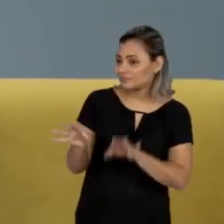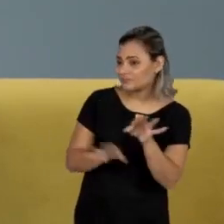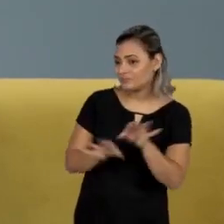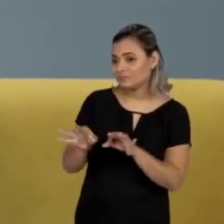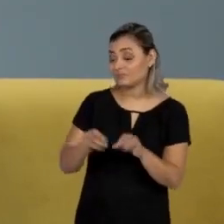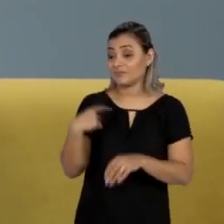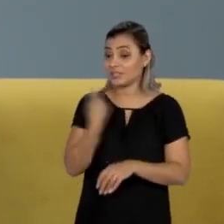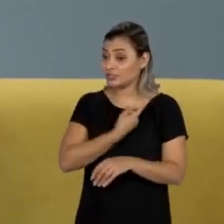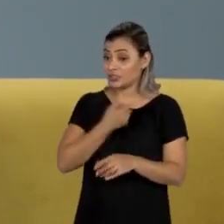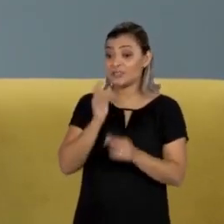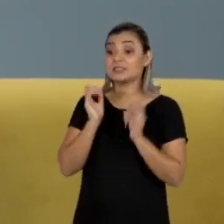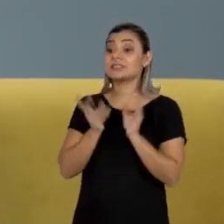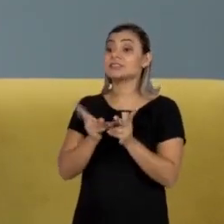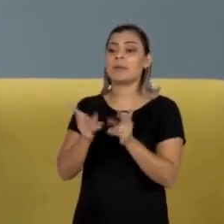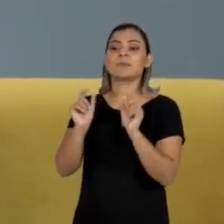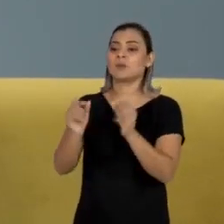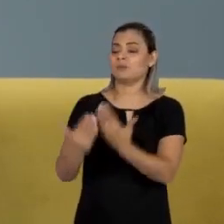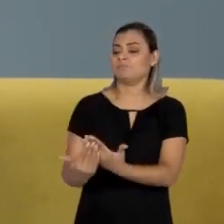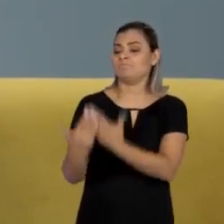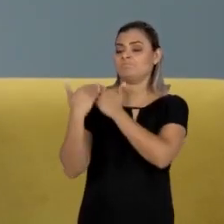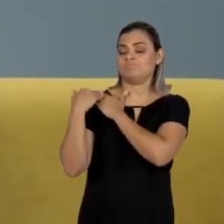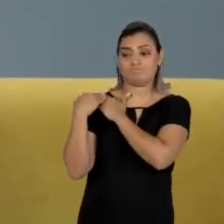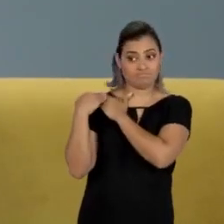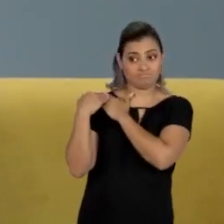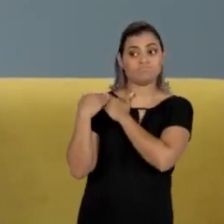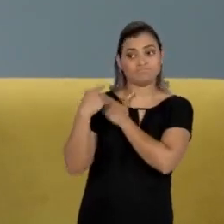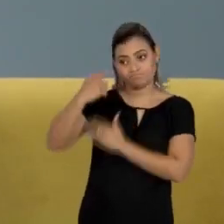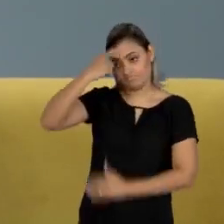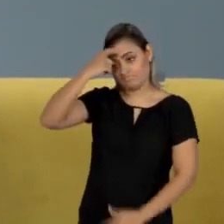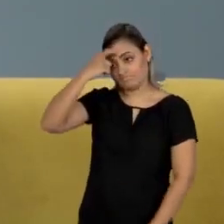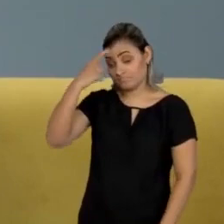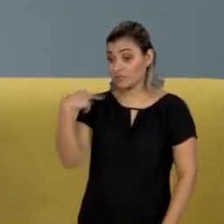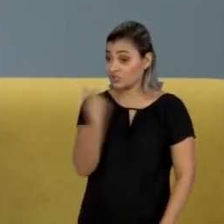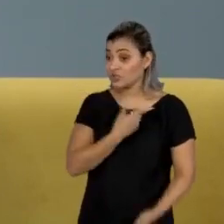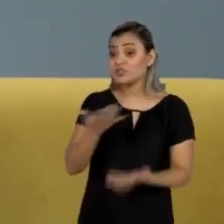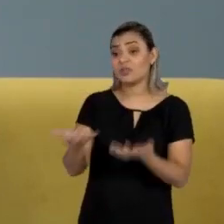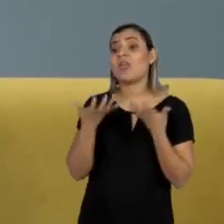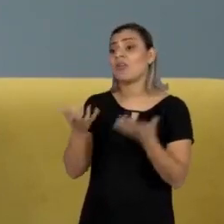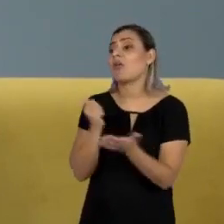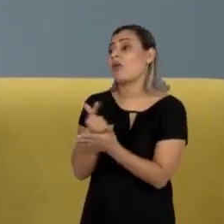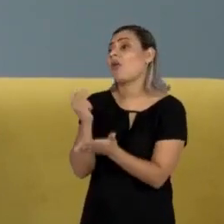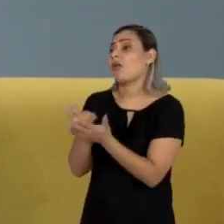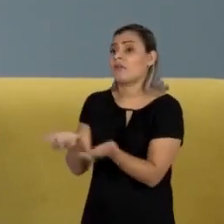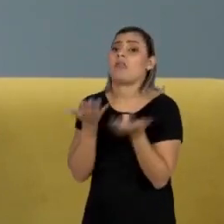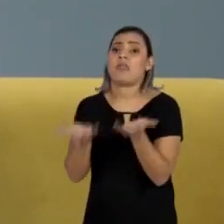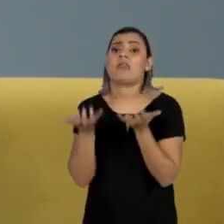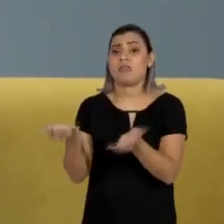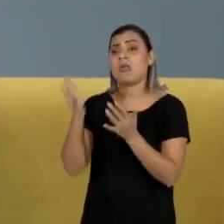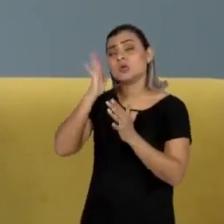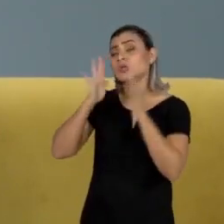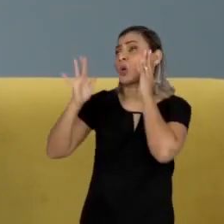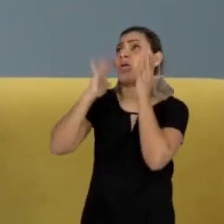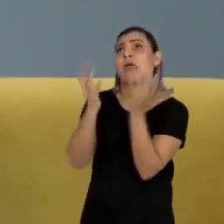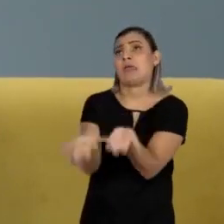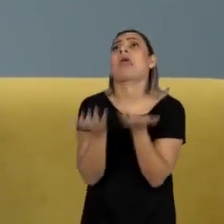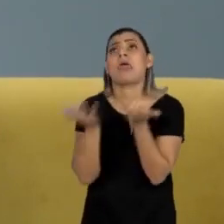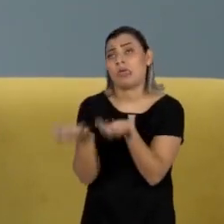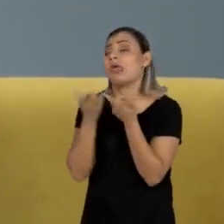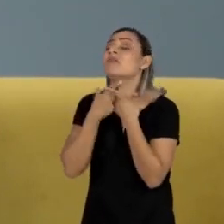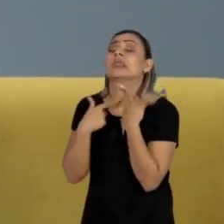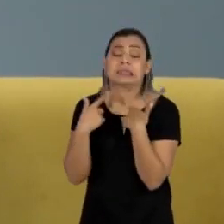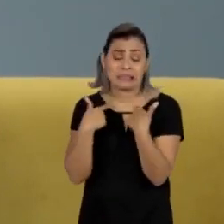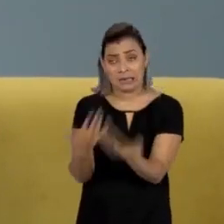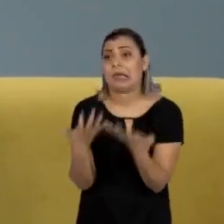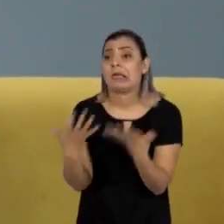com a perspectiva da responsabilidade, então a gente pode querer ter tudo, tá tudo bem querer sonhar, às vezes a ambição é o que